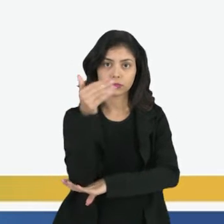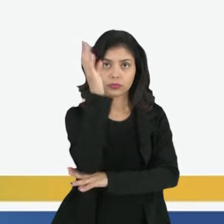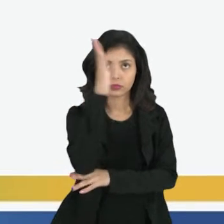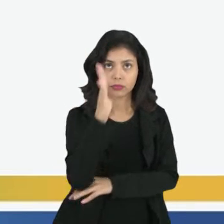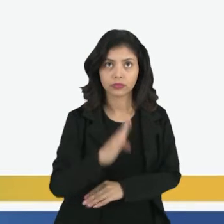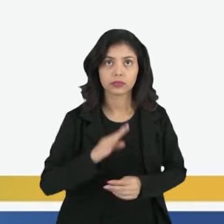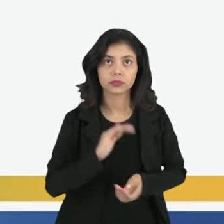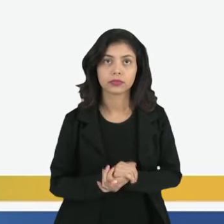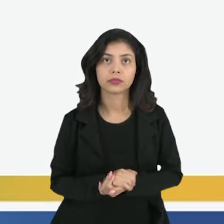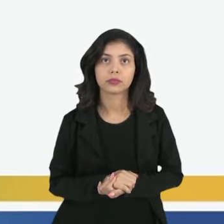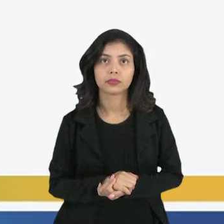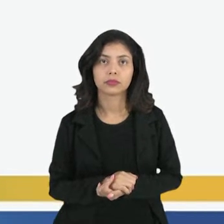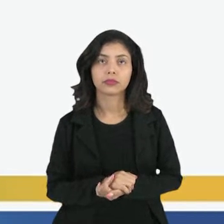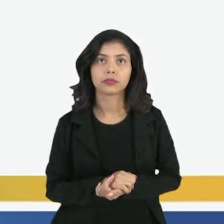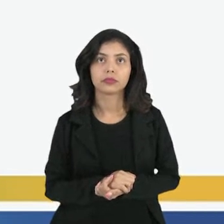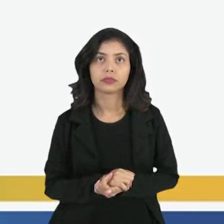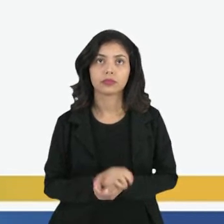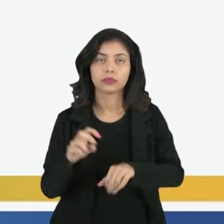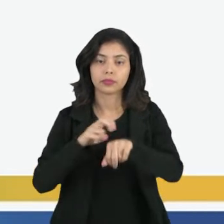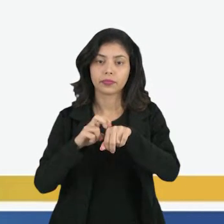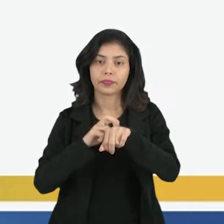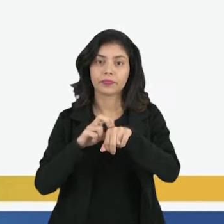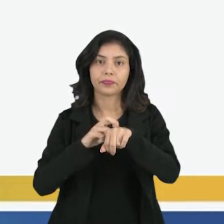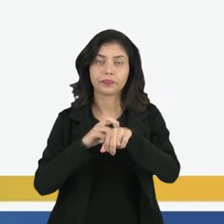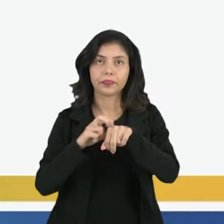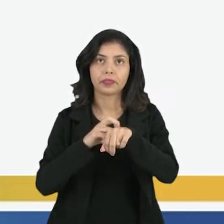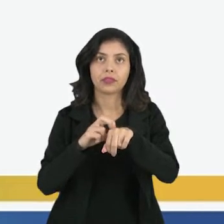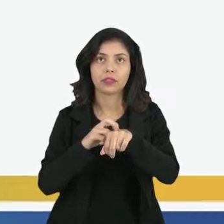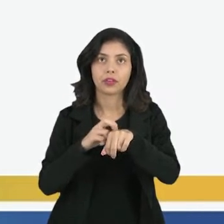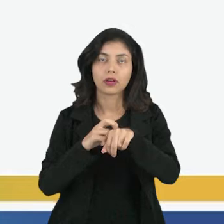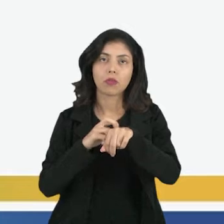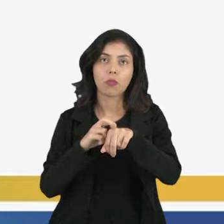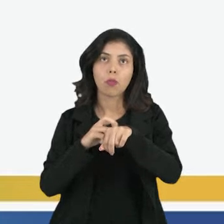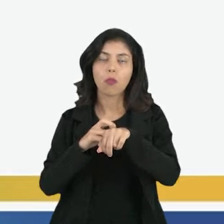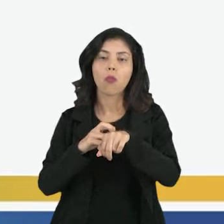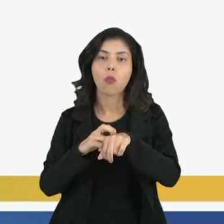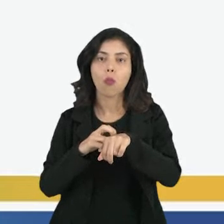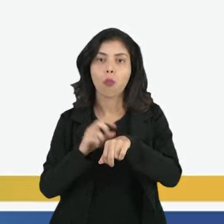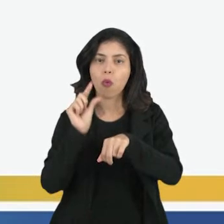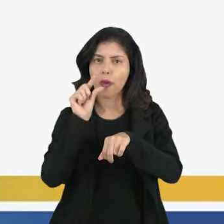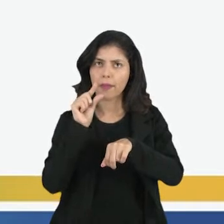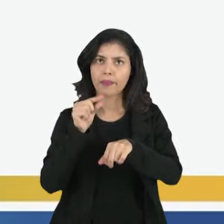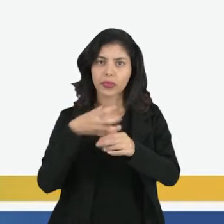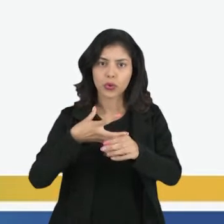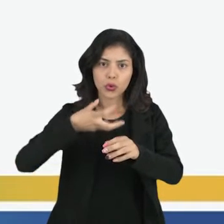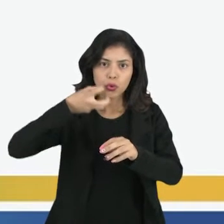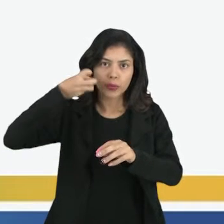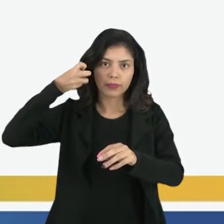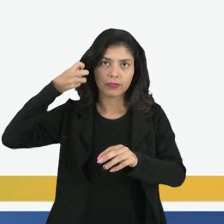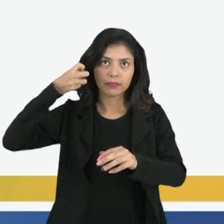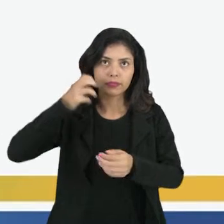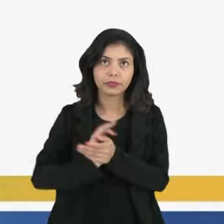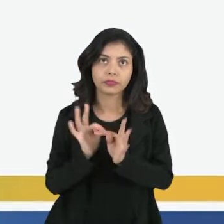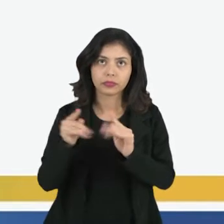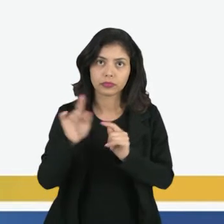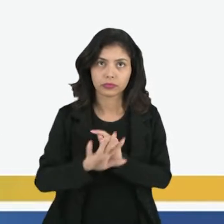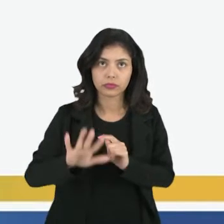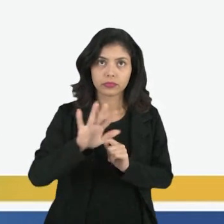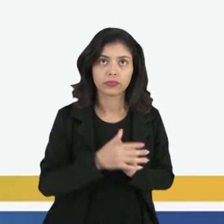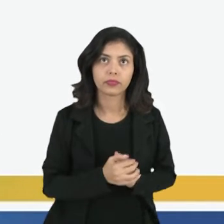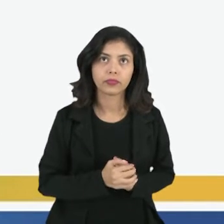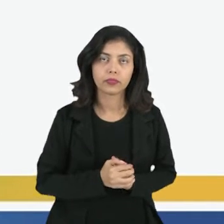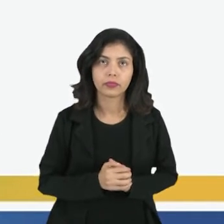esses impactos ambientais negativos que destroem, que degradam os recursos naturais, mas